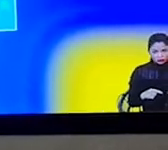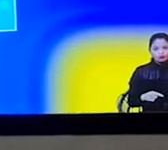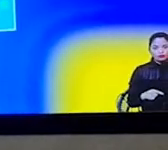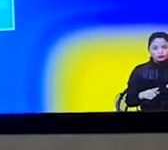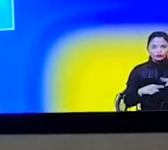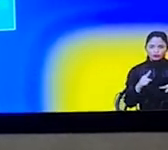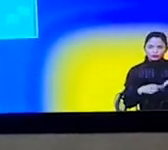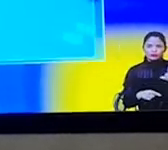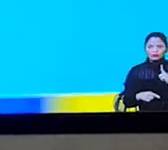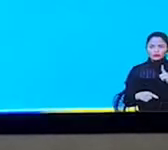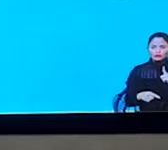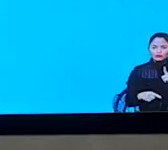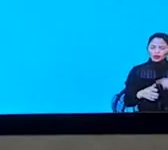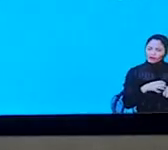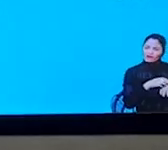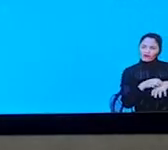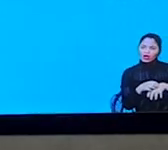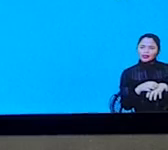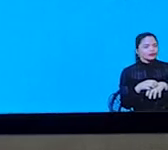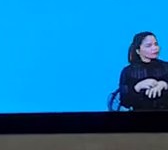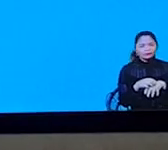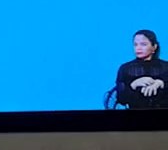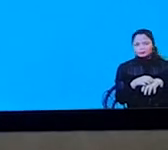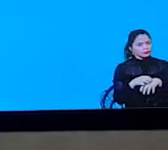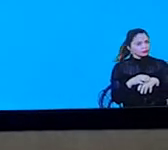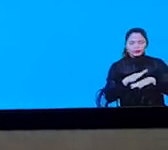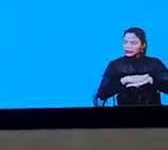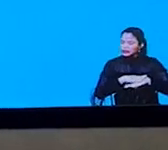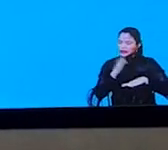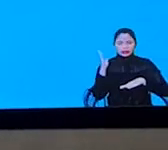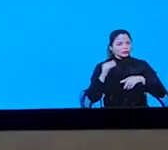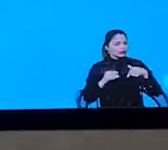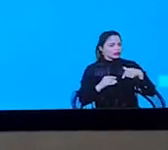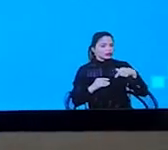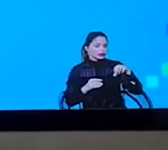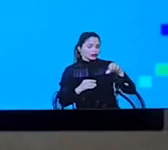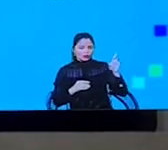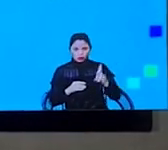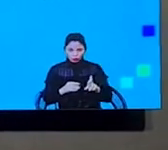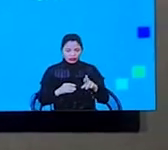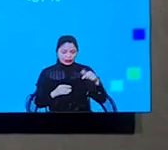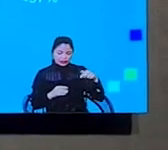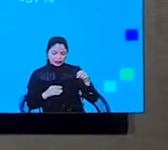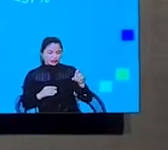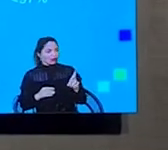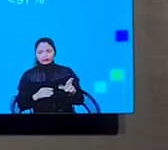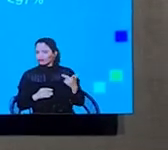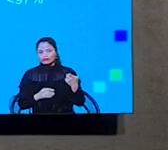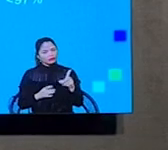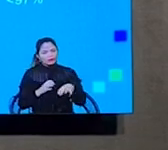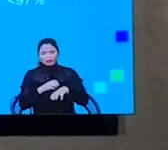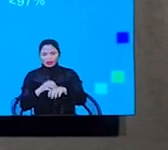vai ter coparticipação de frete? Não. Aqui é acima de R$79. Produtos de R$70, eu não vou dar frete grátis